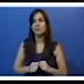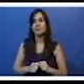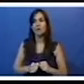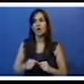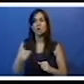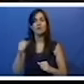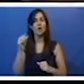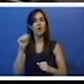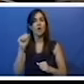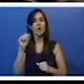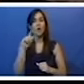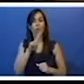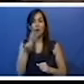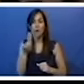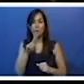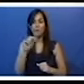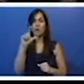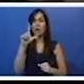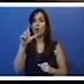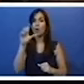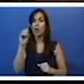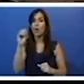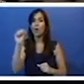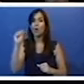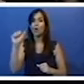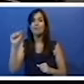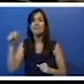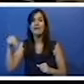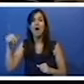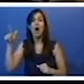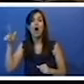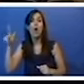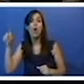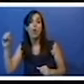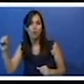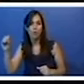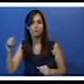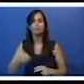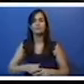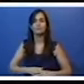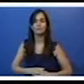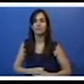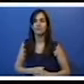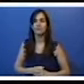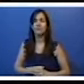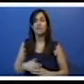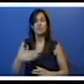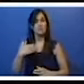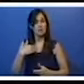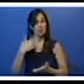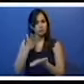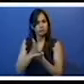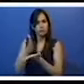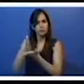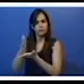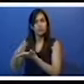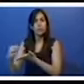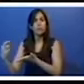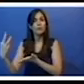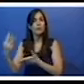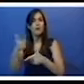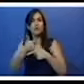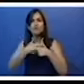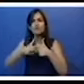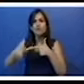tá é Losango eu vou escrever certinho aí tá e se Eu dividi por 3